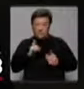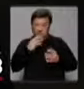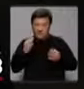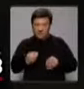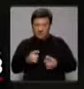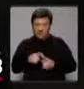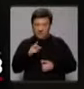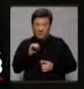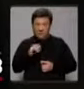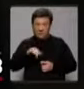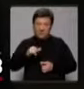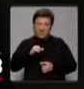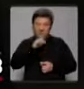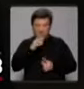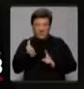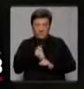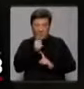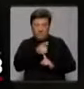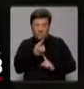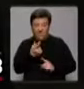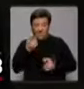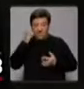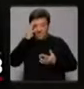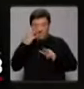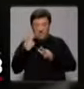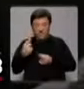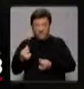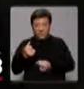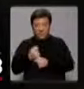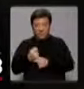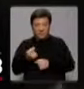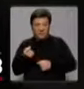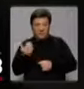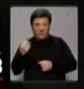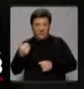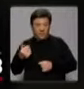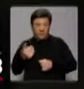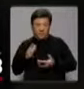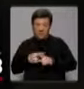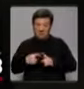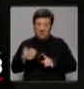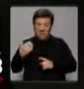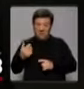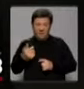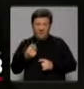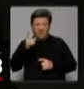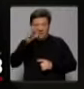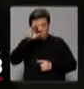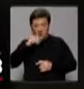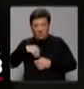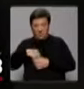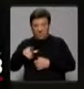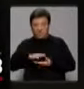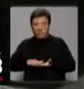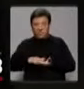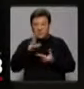o ciza consiga esse deputado a projeção que feita há pouco há meia hora pelo Ministério do interior com base